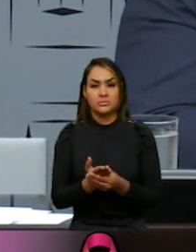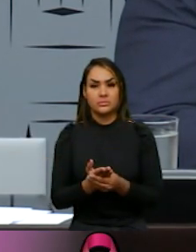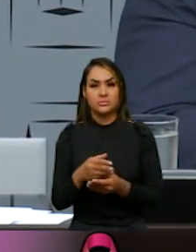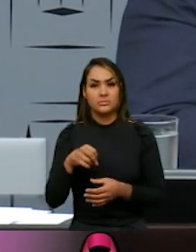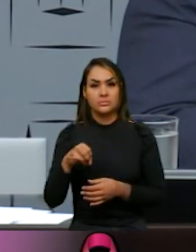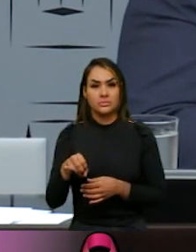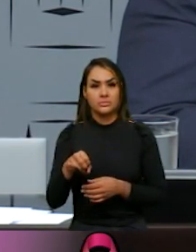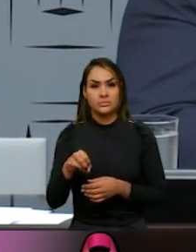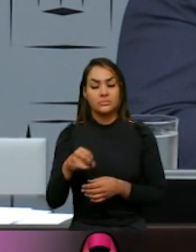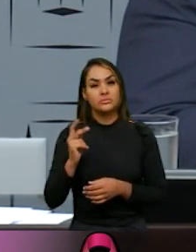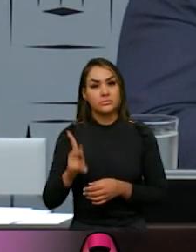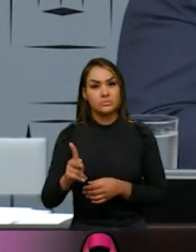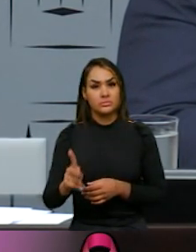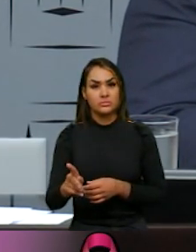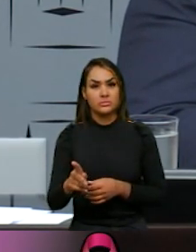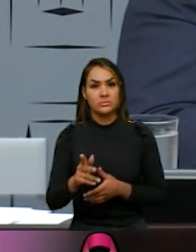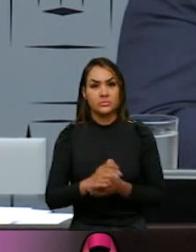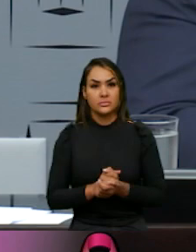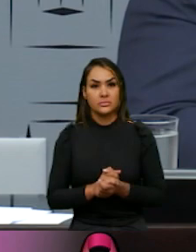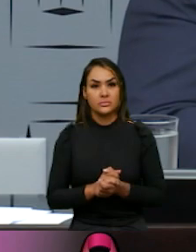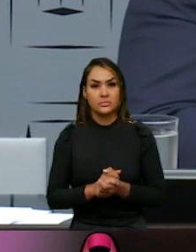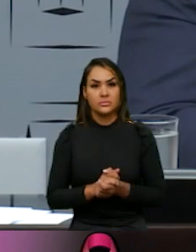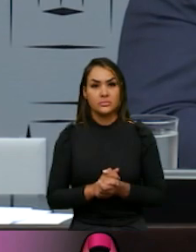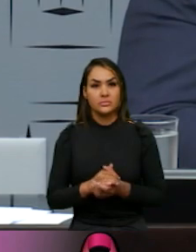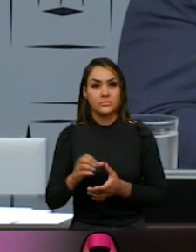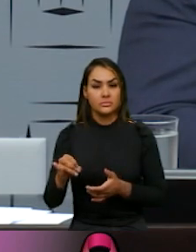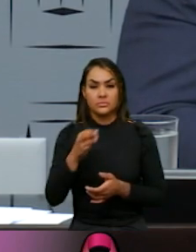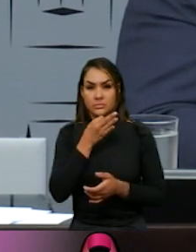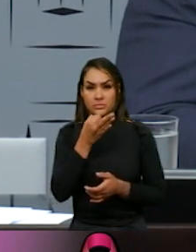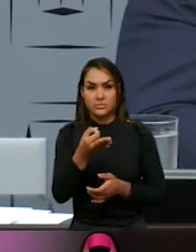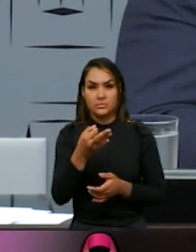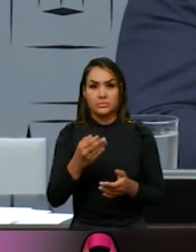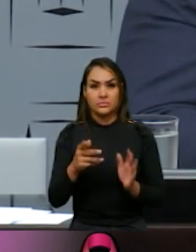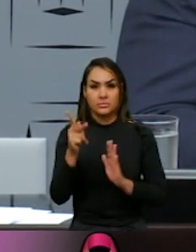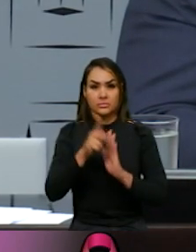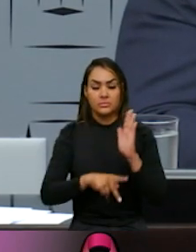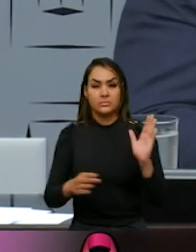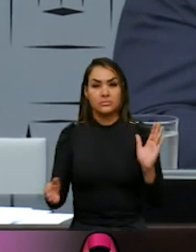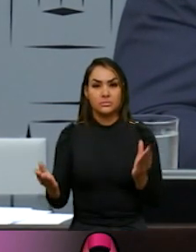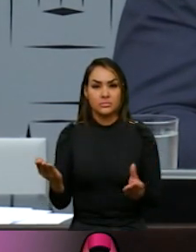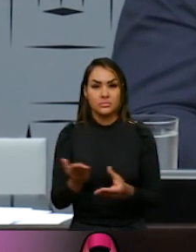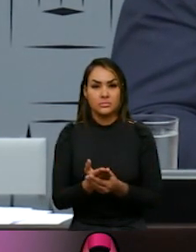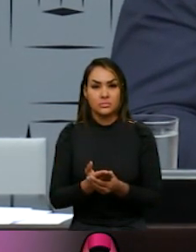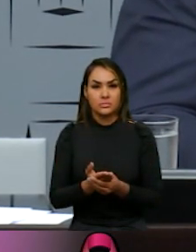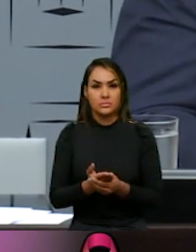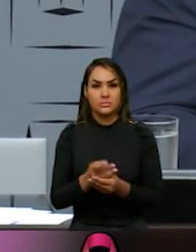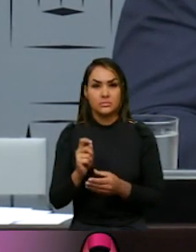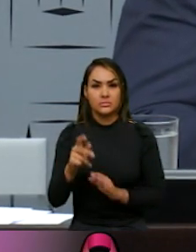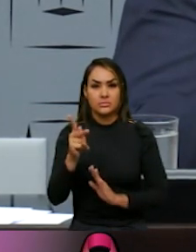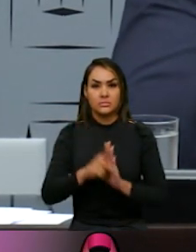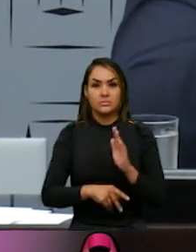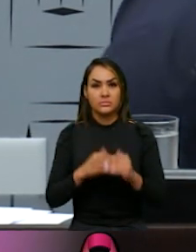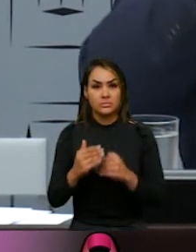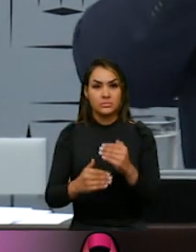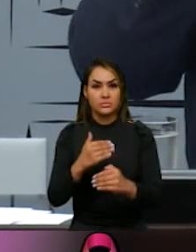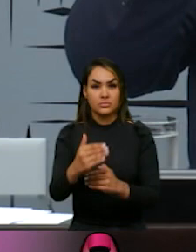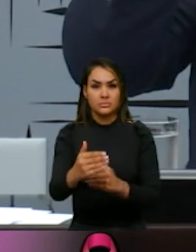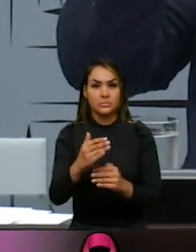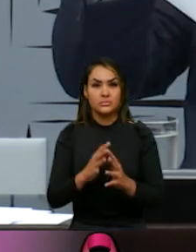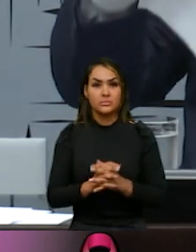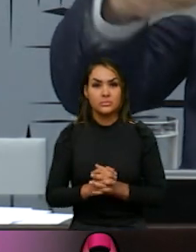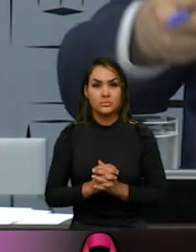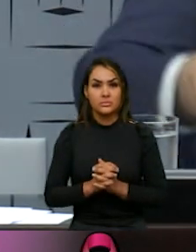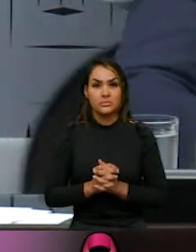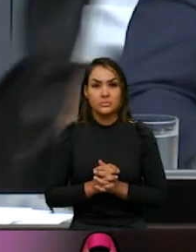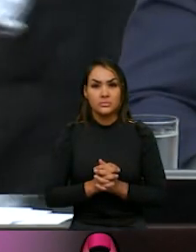o parecer e o projeto é arquivado. Não, rejeita o parecer e o projeto segue sua tramitação.